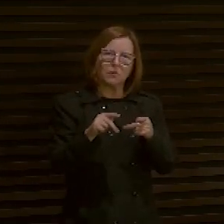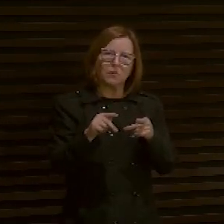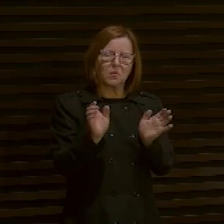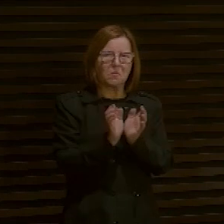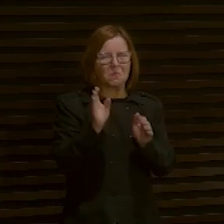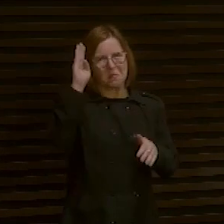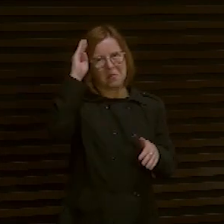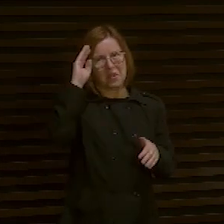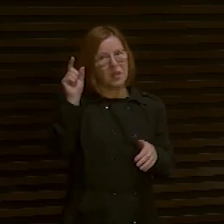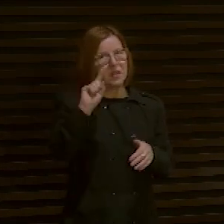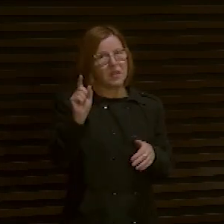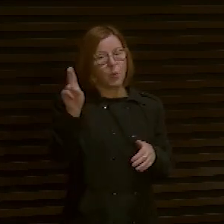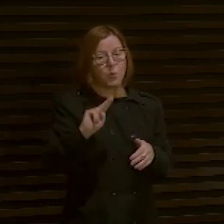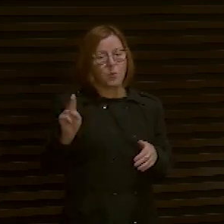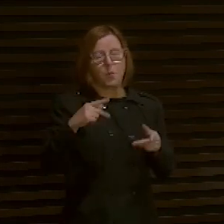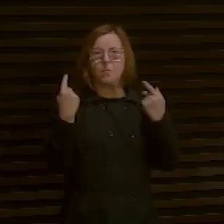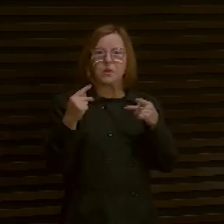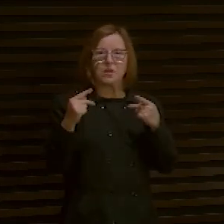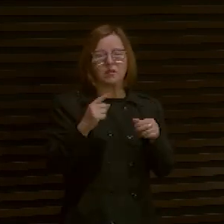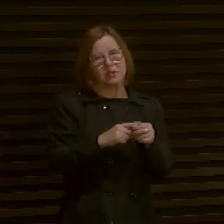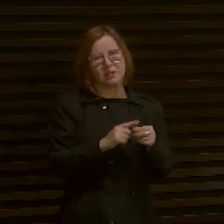os pregadores da cidade.